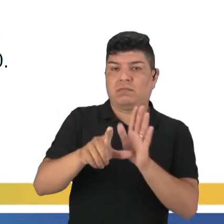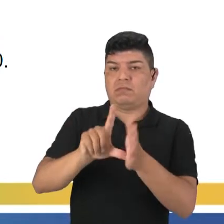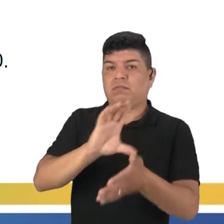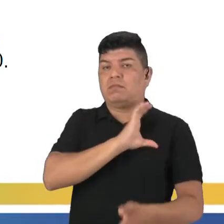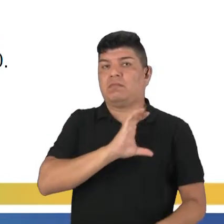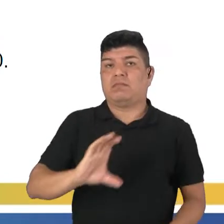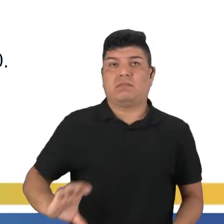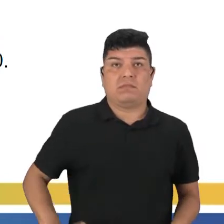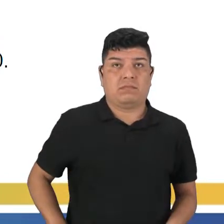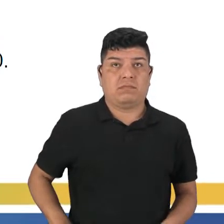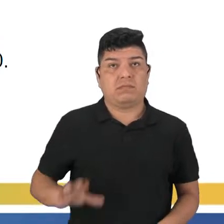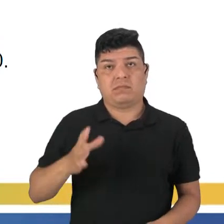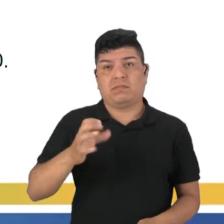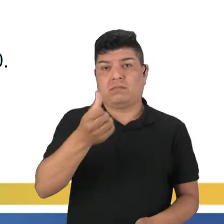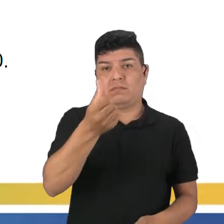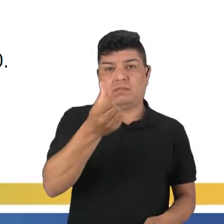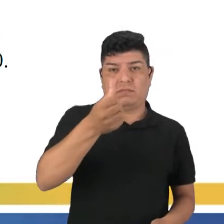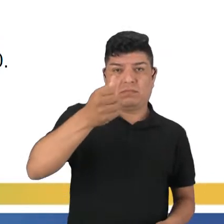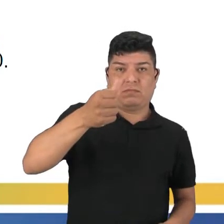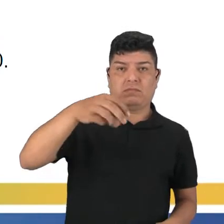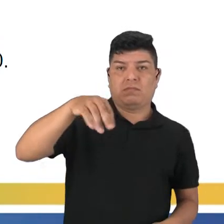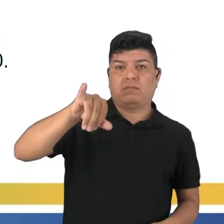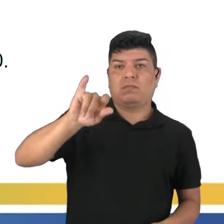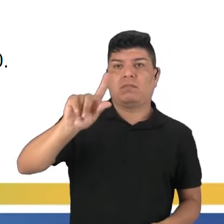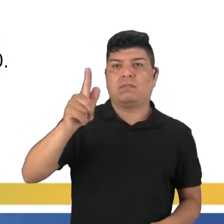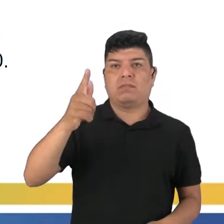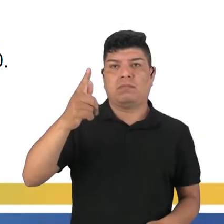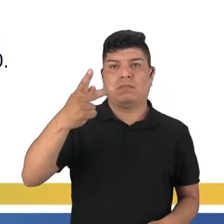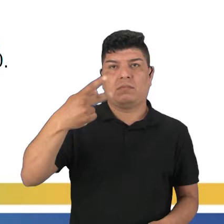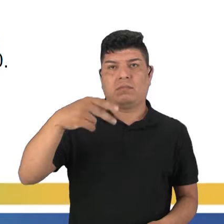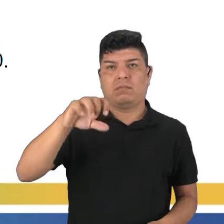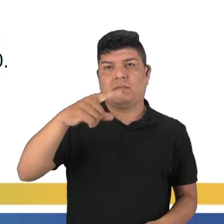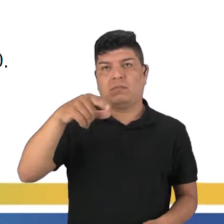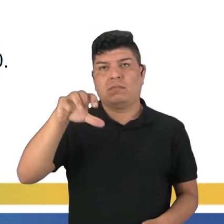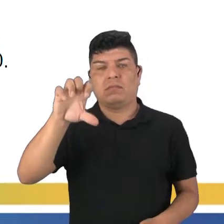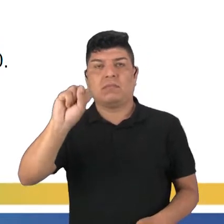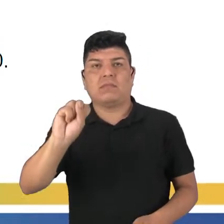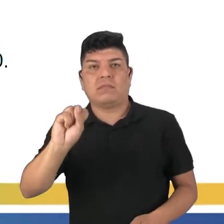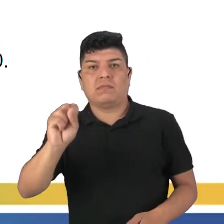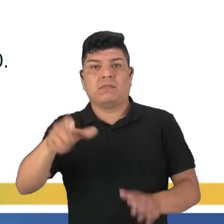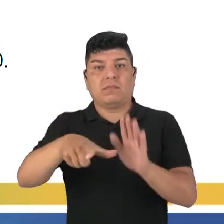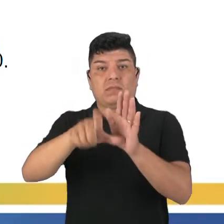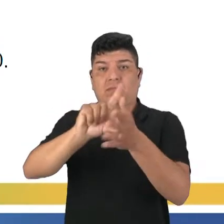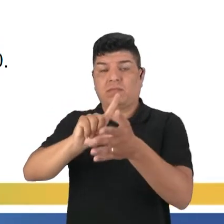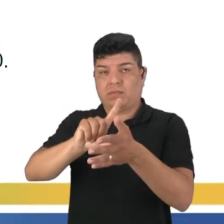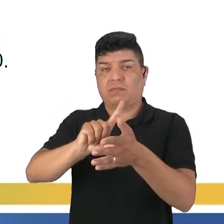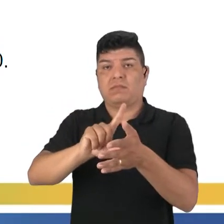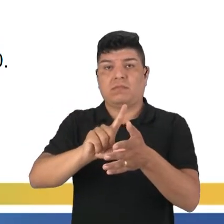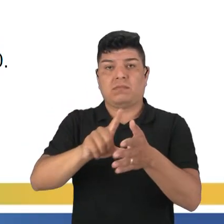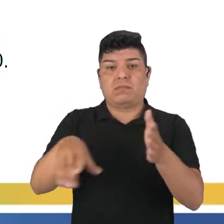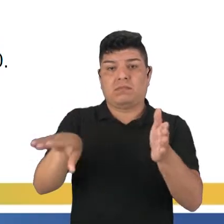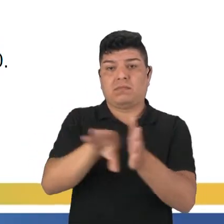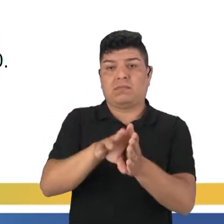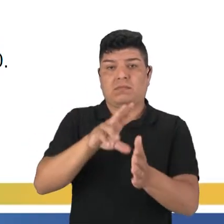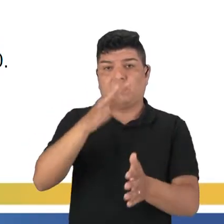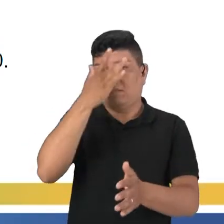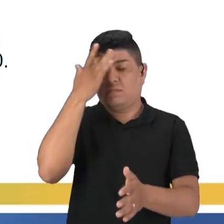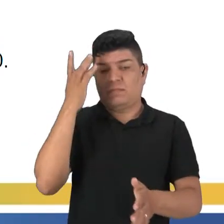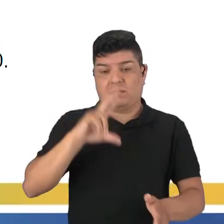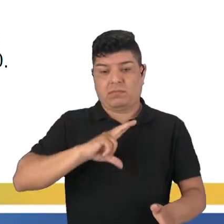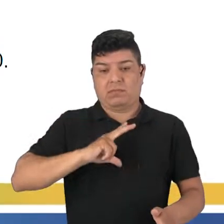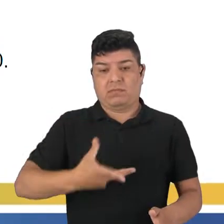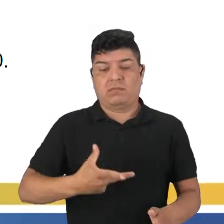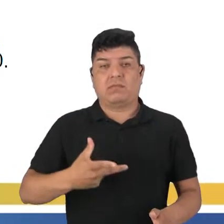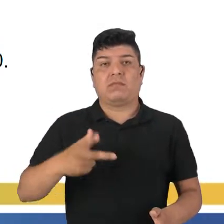Cristo, e cerca de 6 milhões de indígenas antes das chegadas dos portugueses na Amazônia. Olha, aí a gente já pode